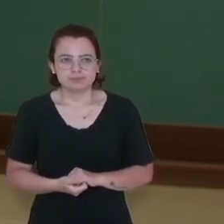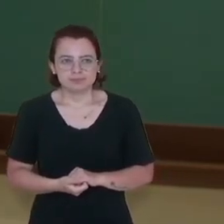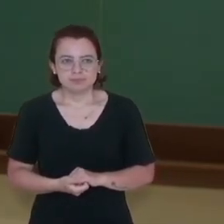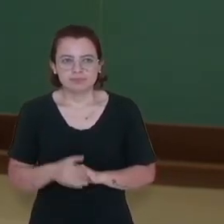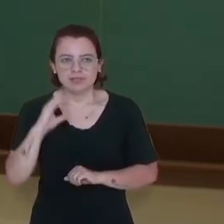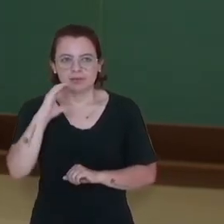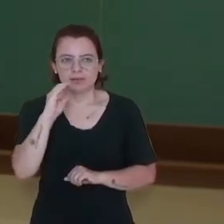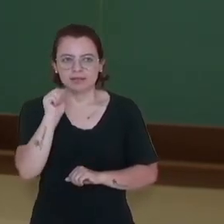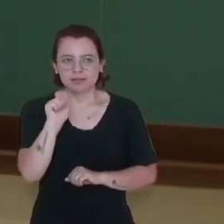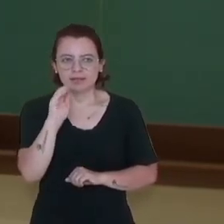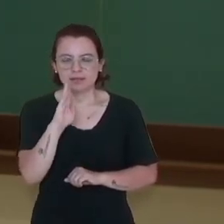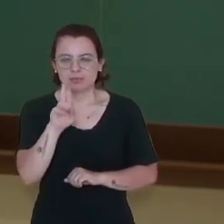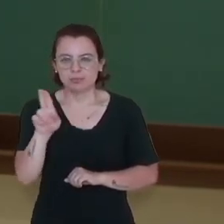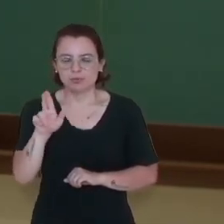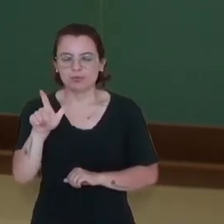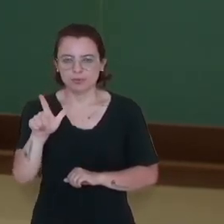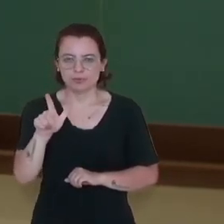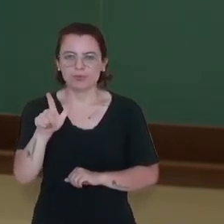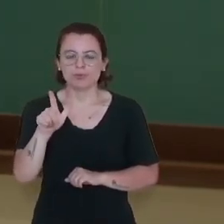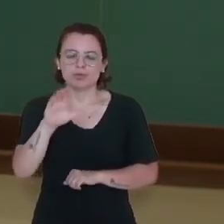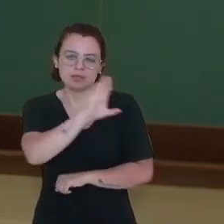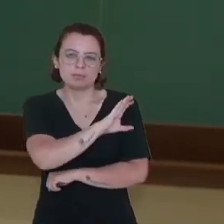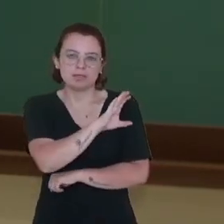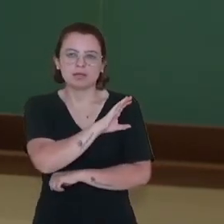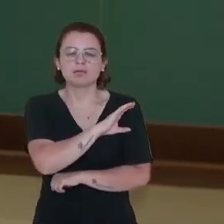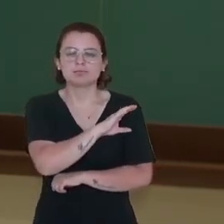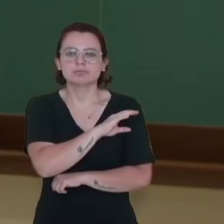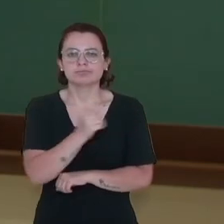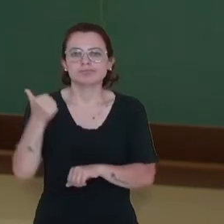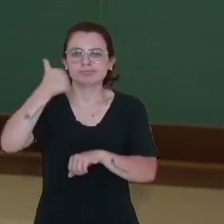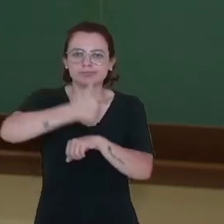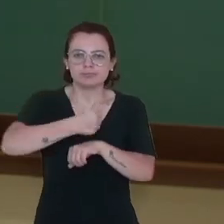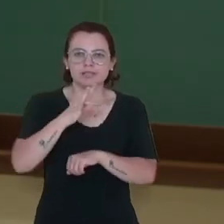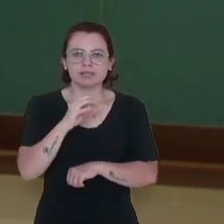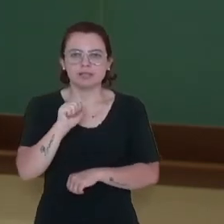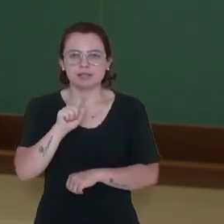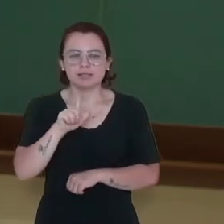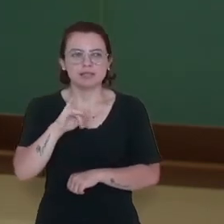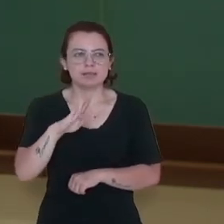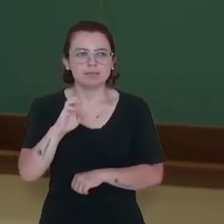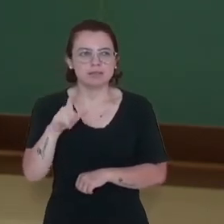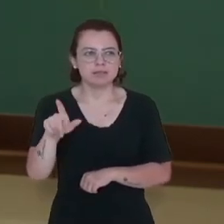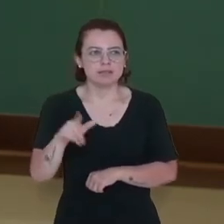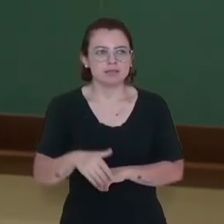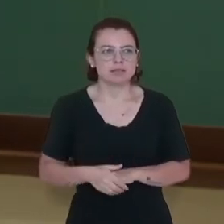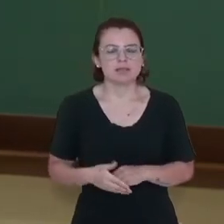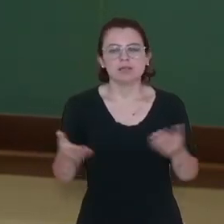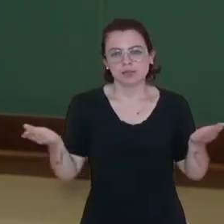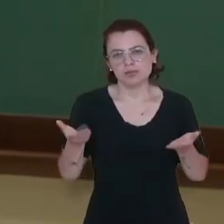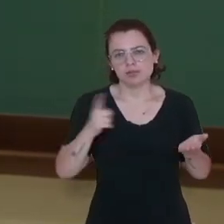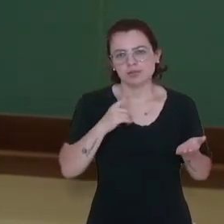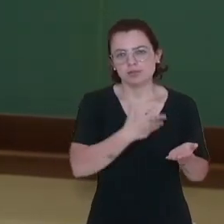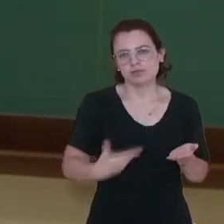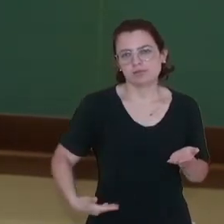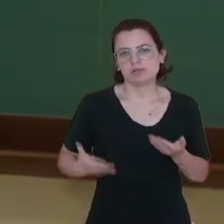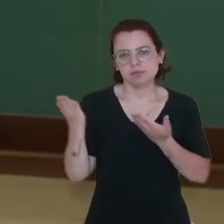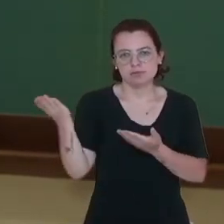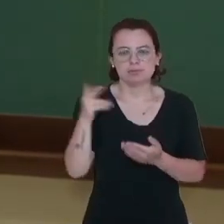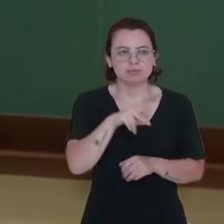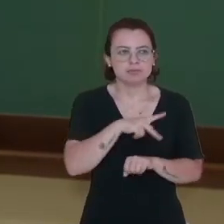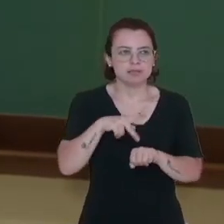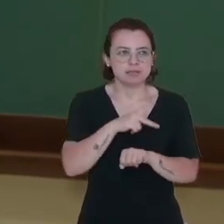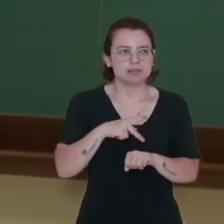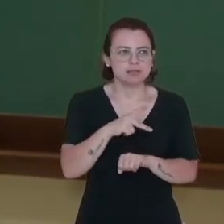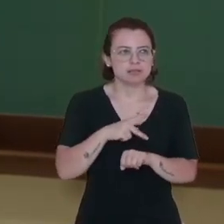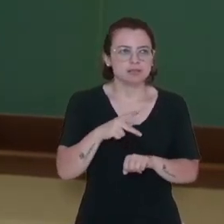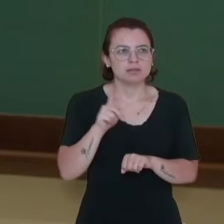foi tomada de novo pelos terroristas do Talibã, que atualmente é o governo daquele país, né? Então é uma